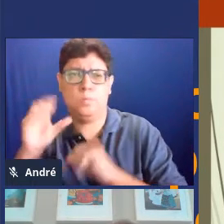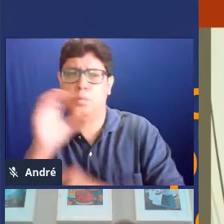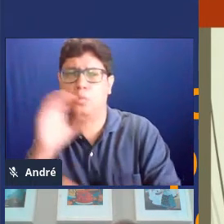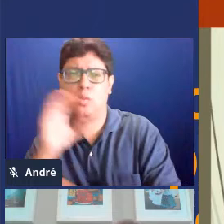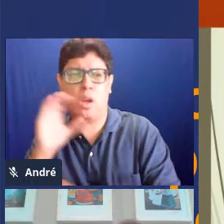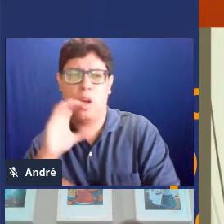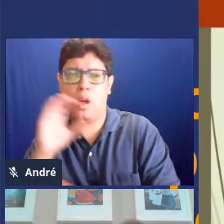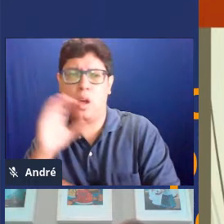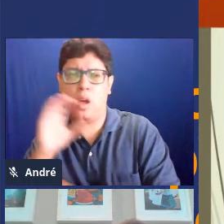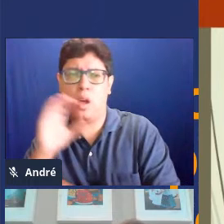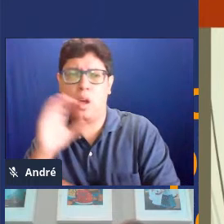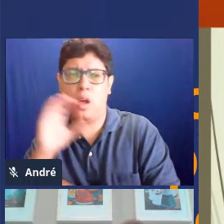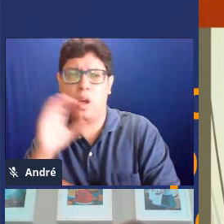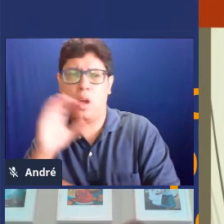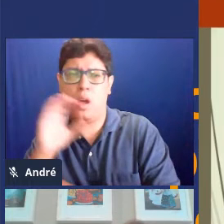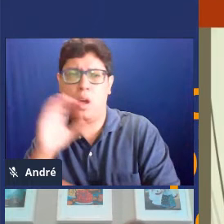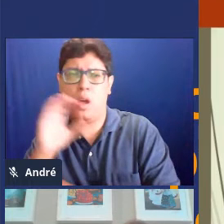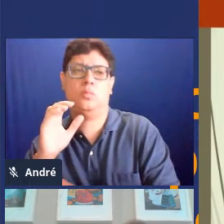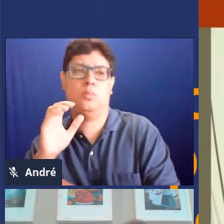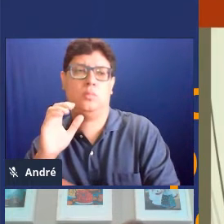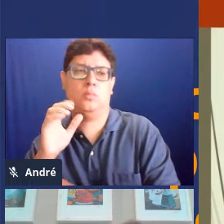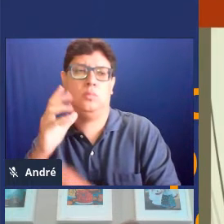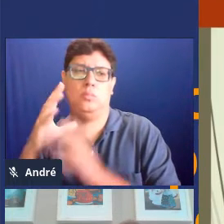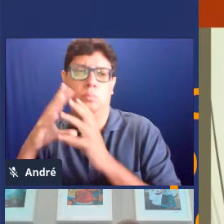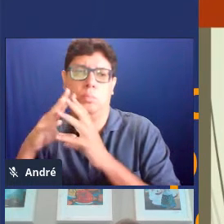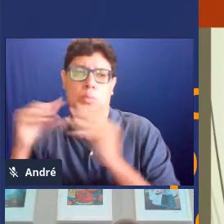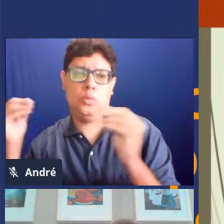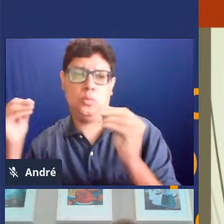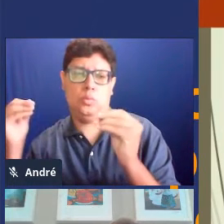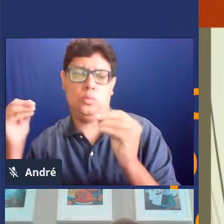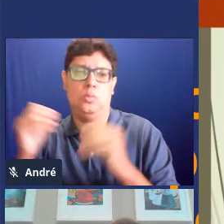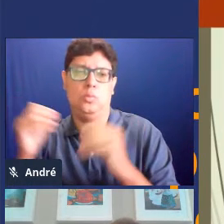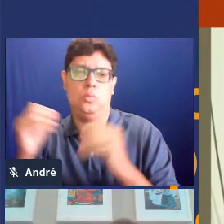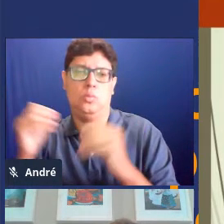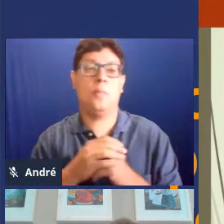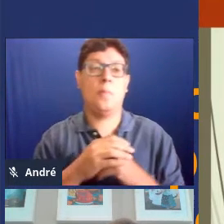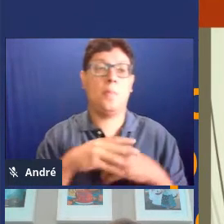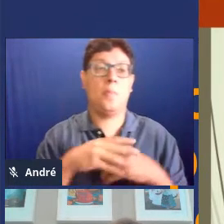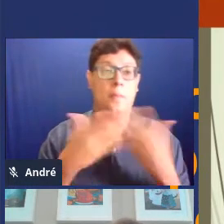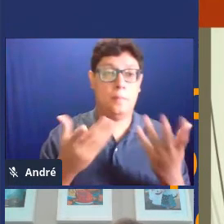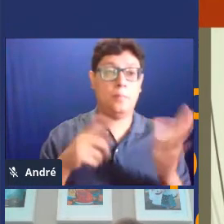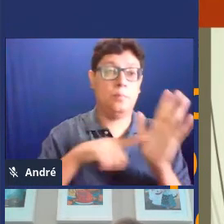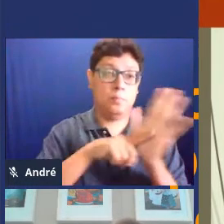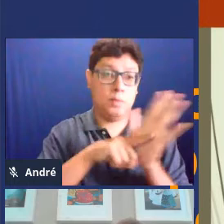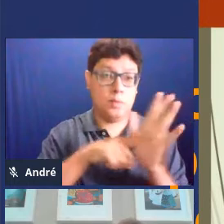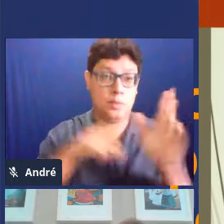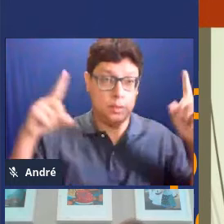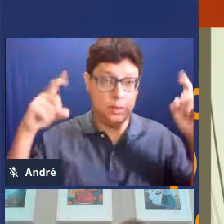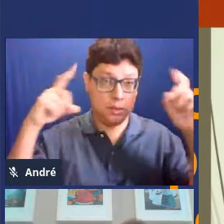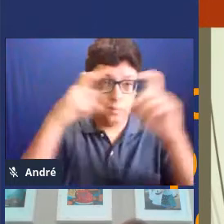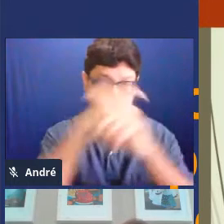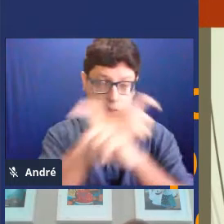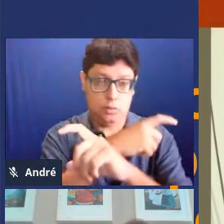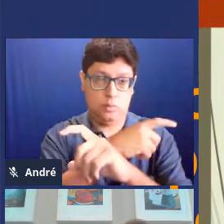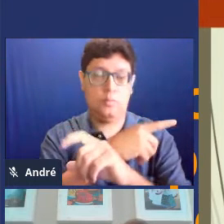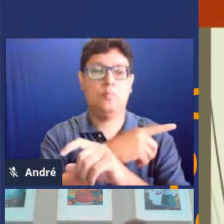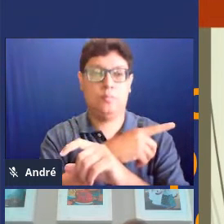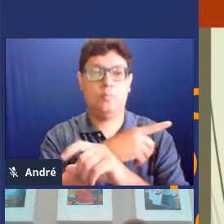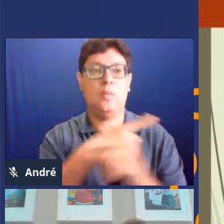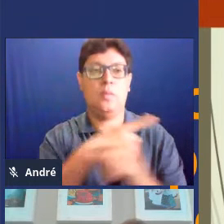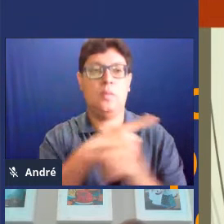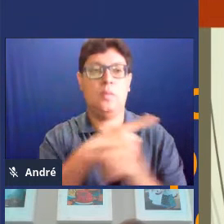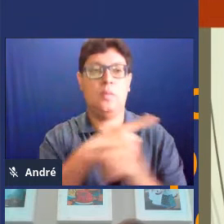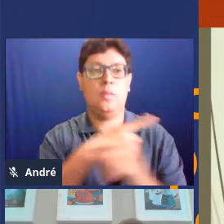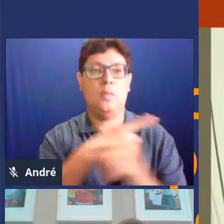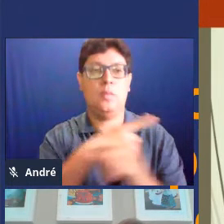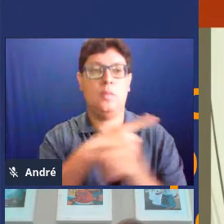pesquisa. Até que começou a pesquisar, ora, o vírus consegue. Então, o que é que ele faz? Então, descobriu-se que ele